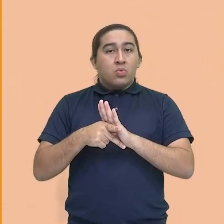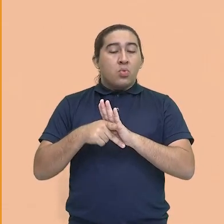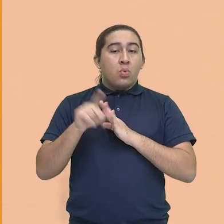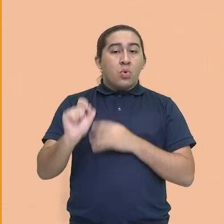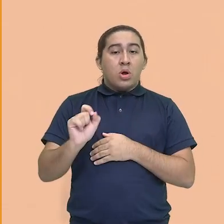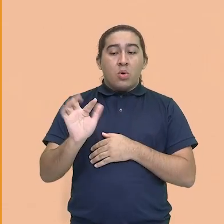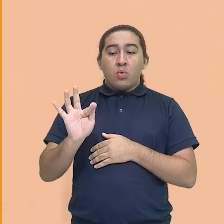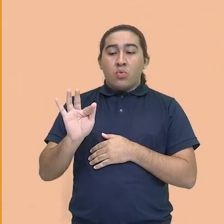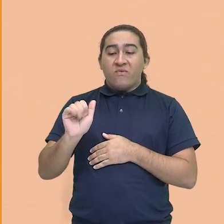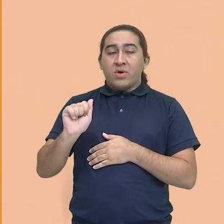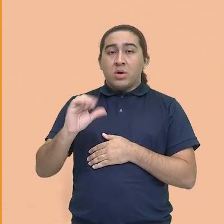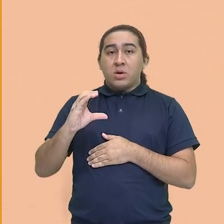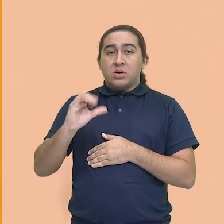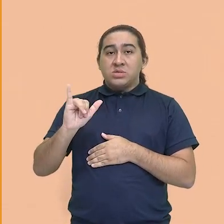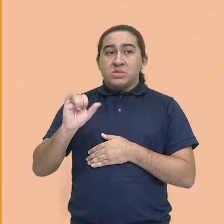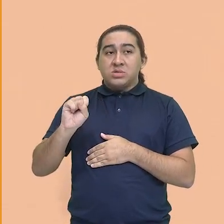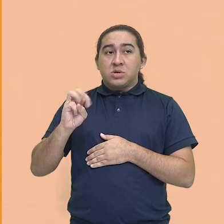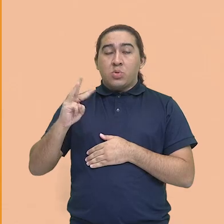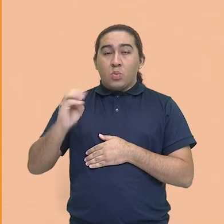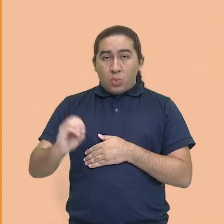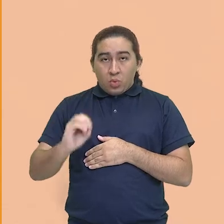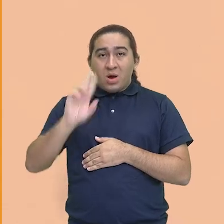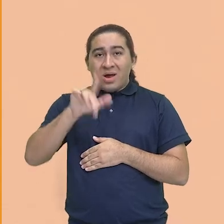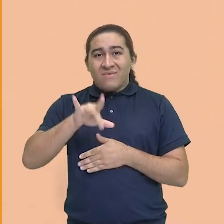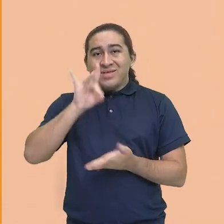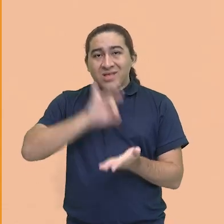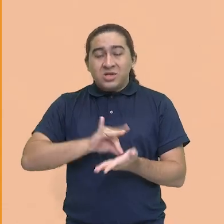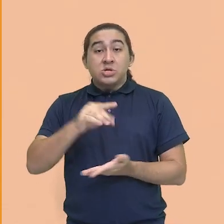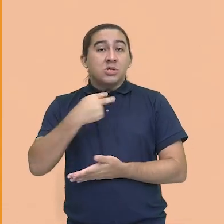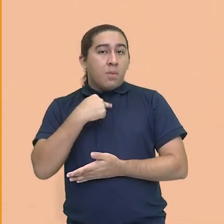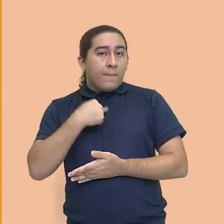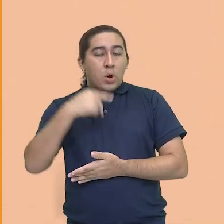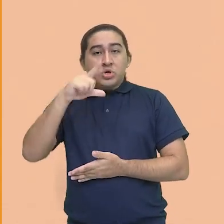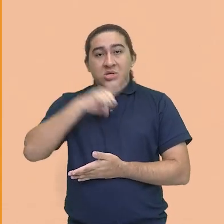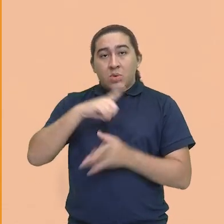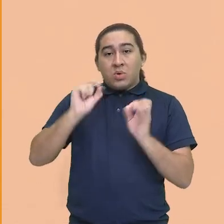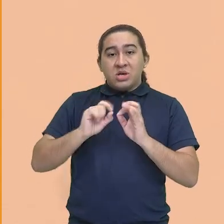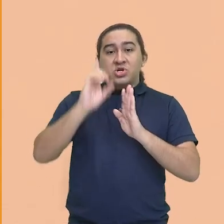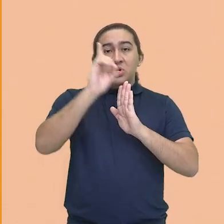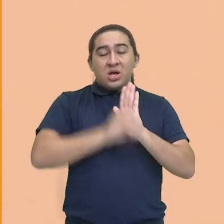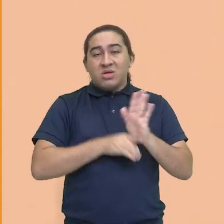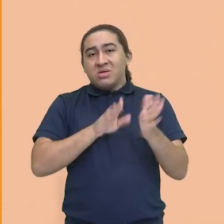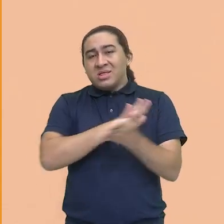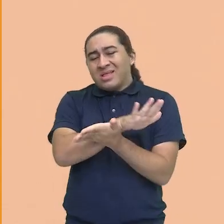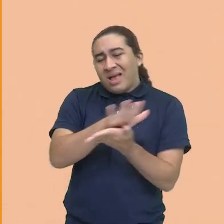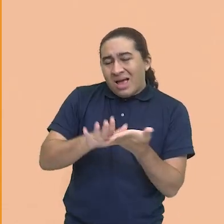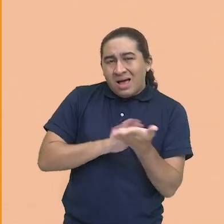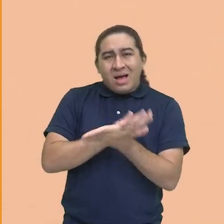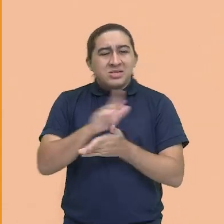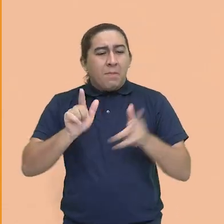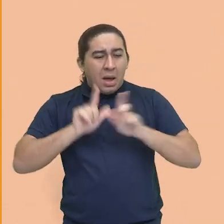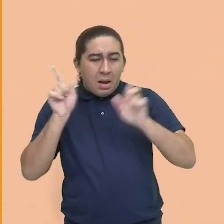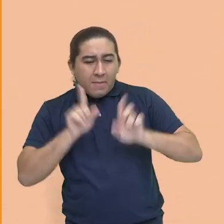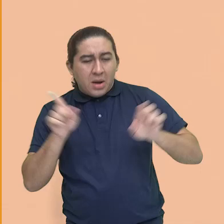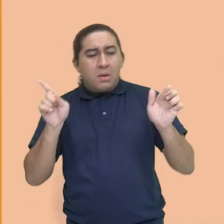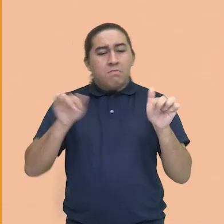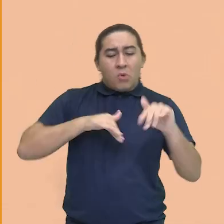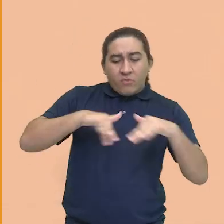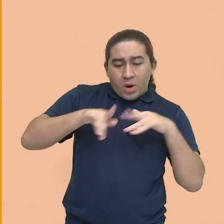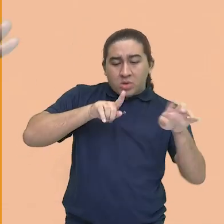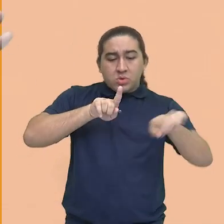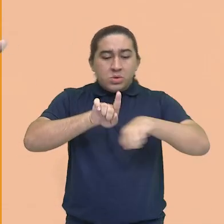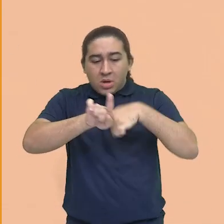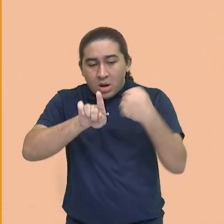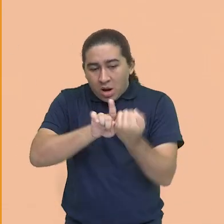ali a neutralização mesmo. Não pode ter negócio de direito, nada de baderna, nada de movimento social, nada